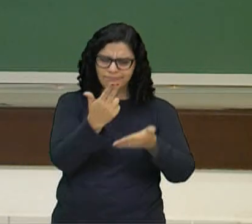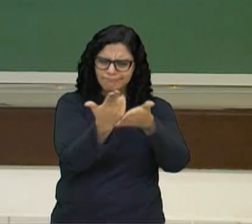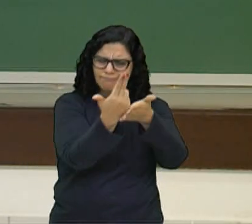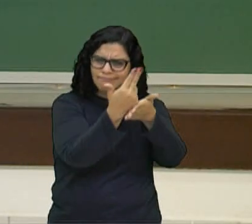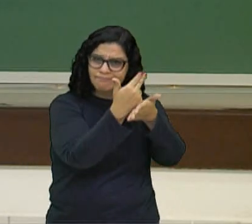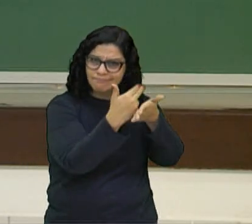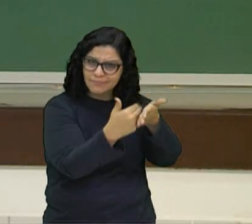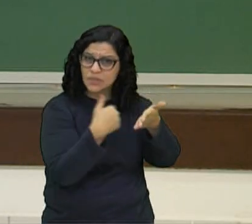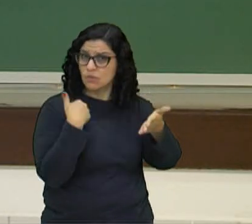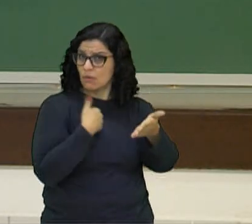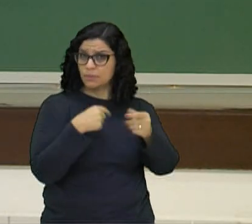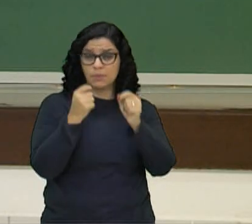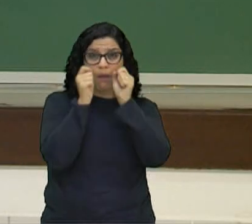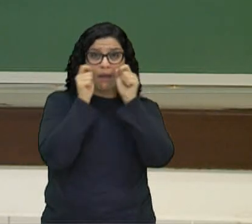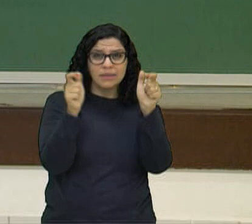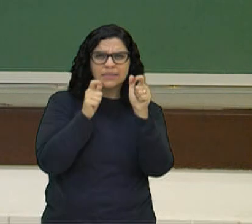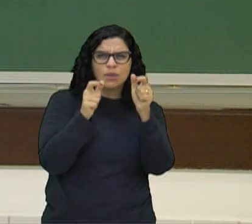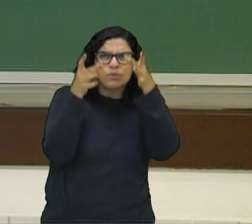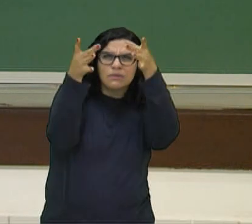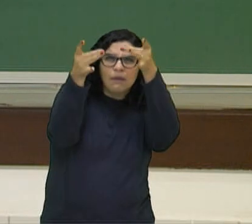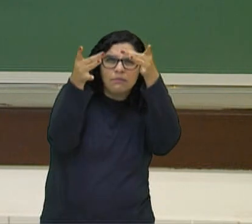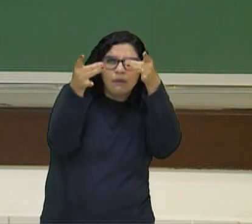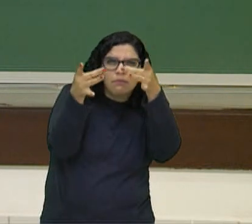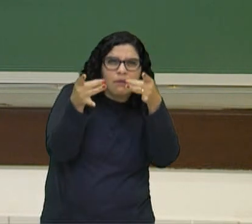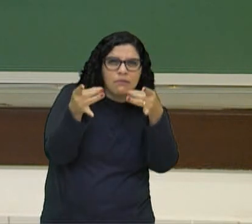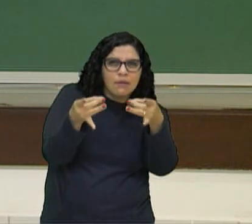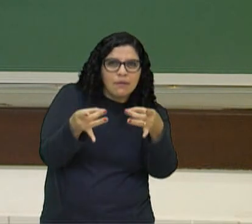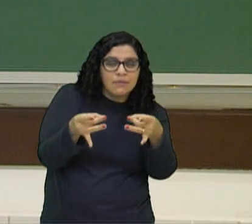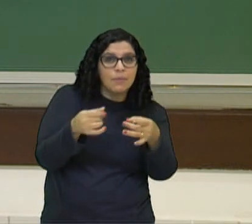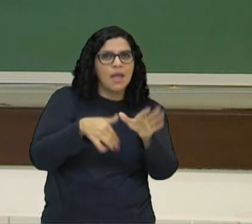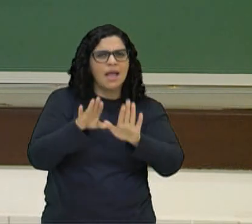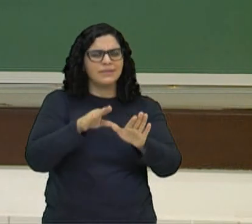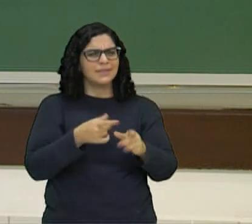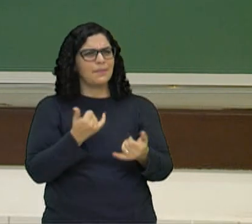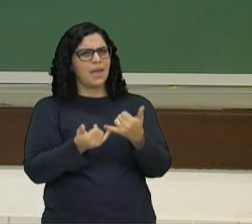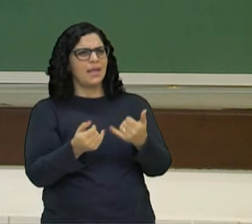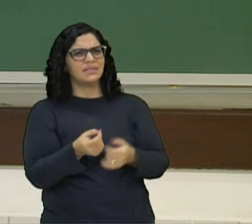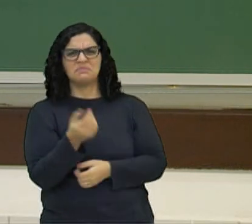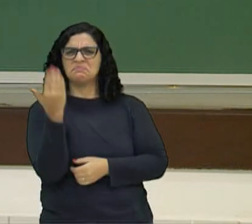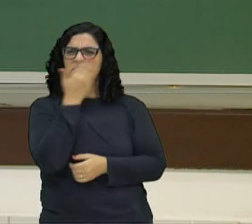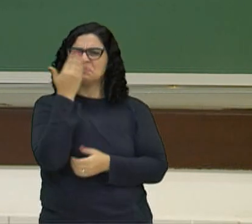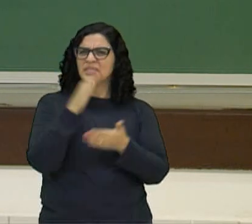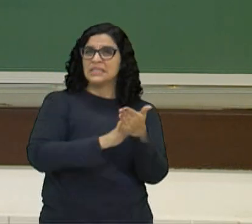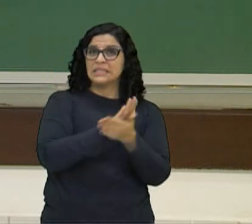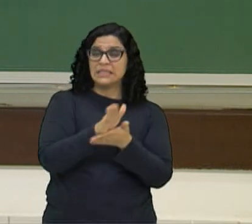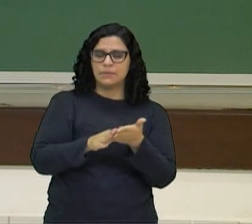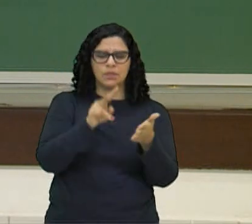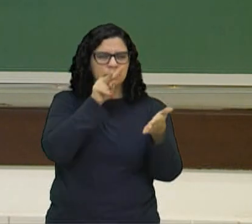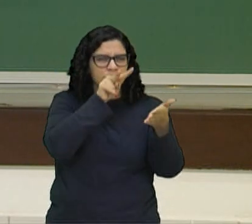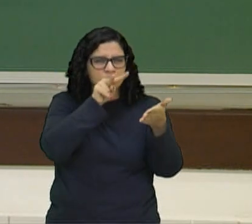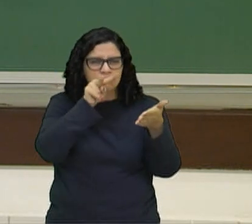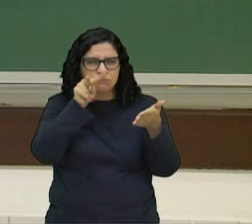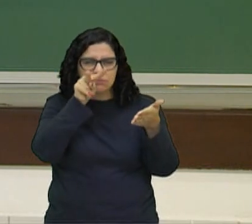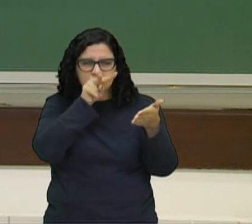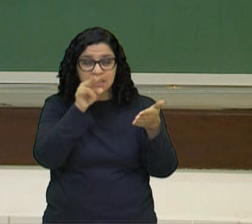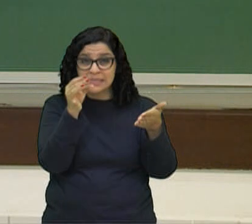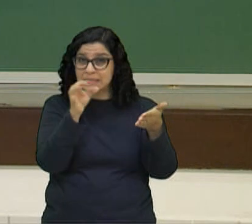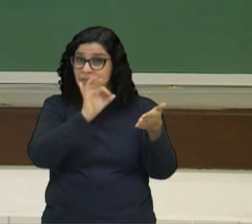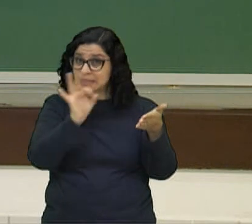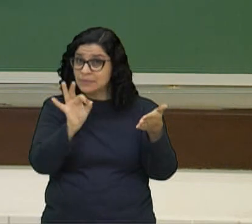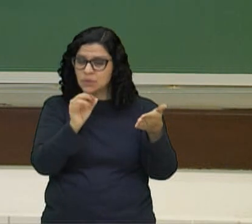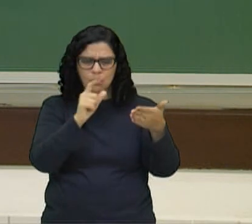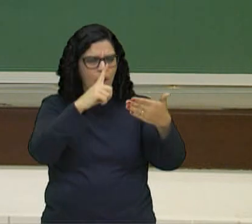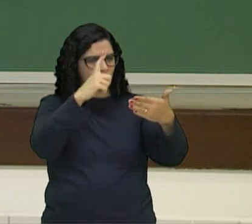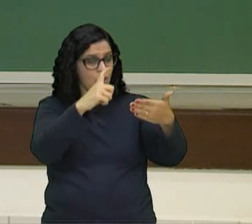ilustramos, nós temos que ficar atentos a um nível de detalhes que talvez passassem despercebidos numa observação simples ou numa